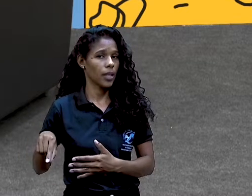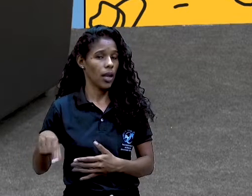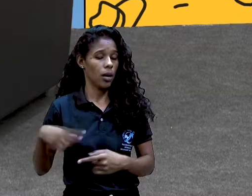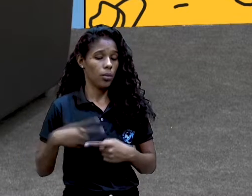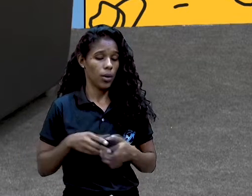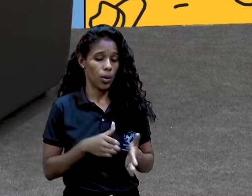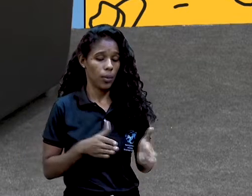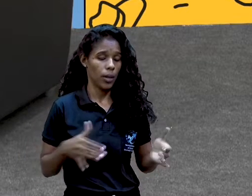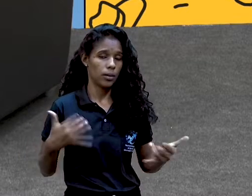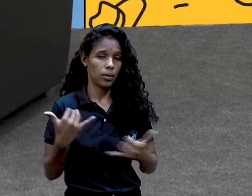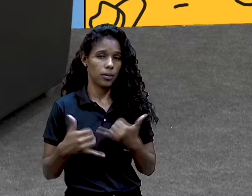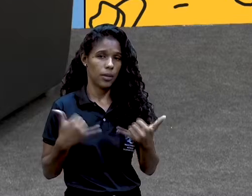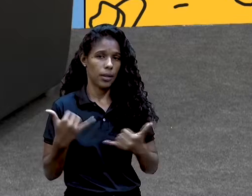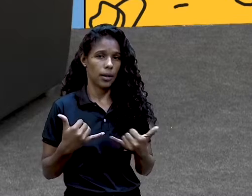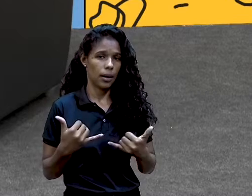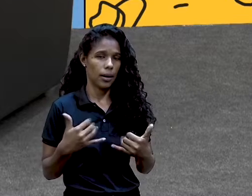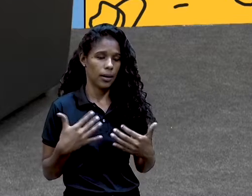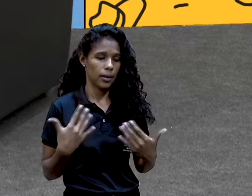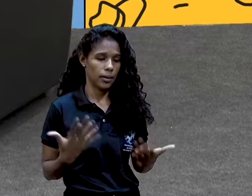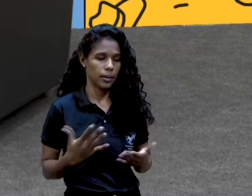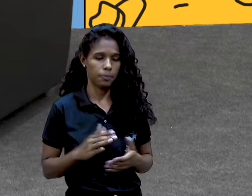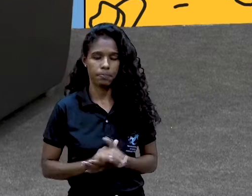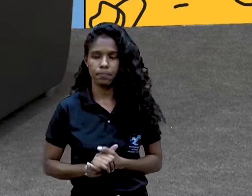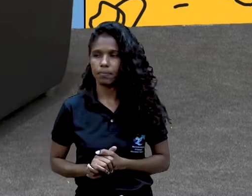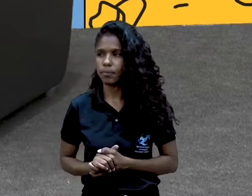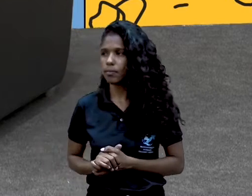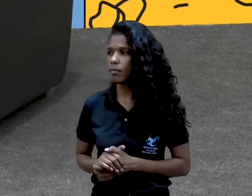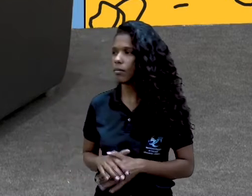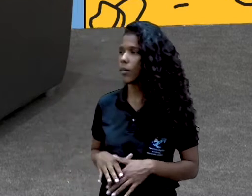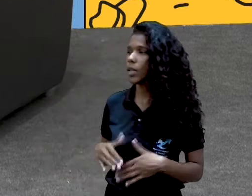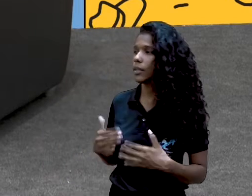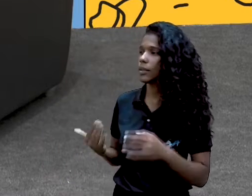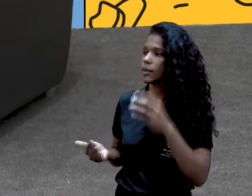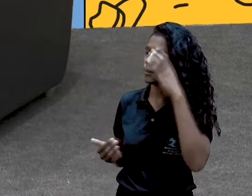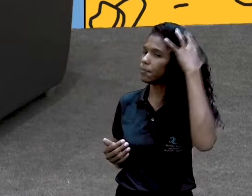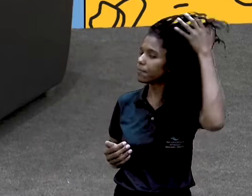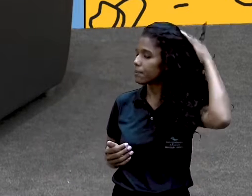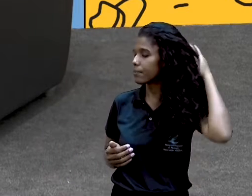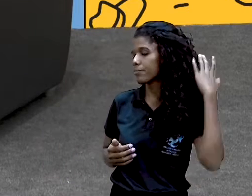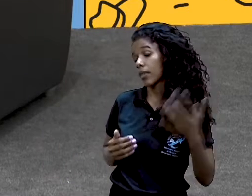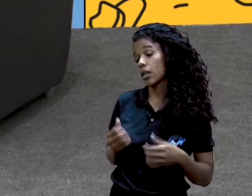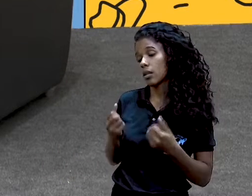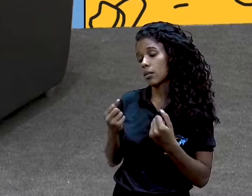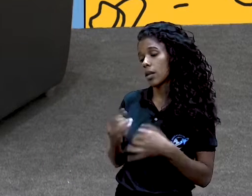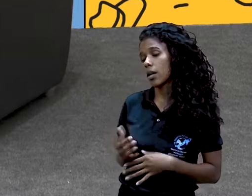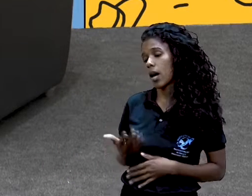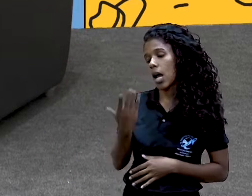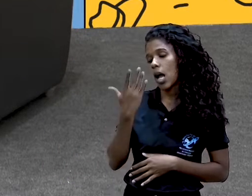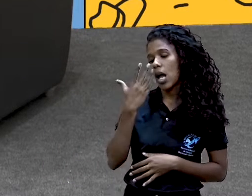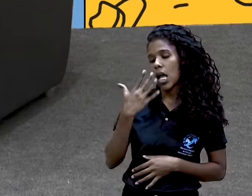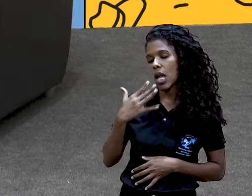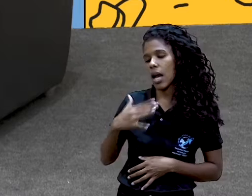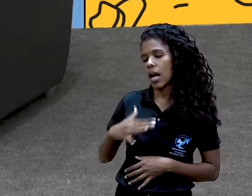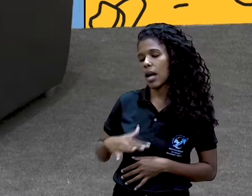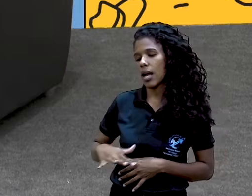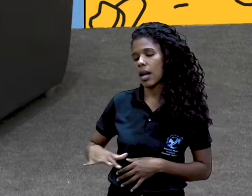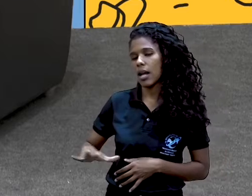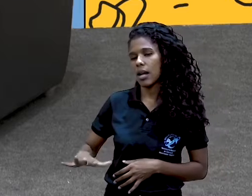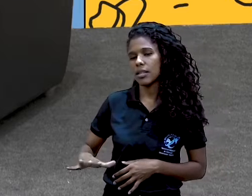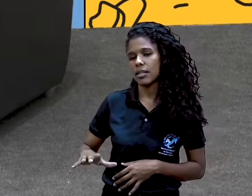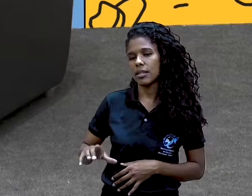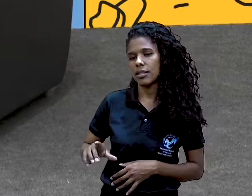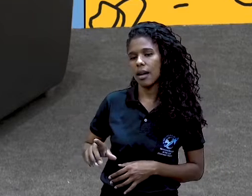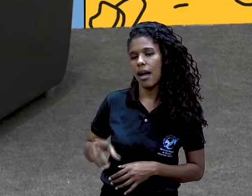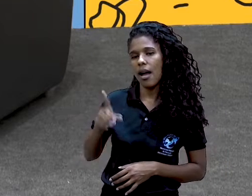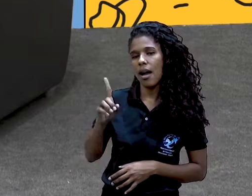vida? Sofia, olha só, ser criança é a melhor coisa que nós podemos ser, né? Enquanto a gente é uma criança, a